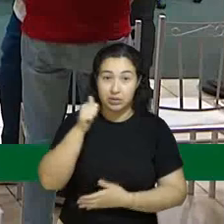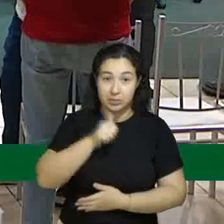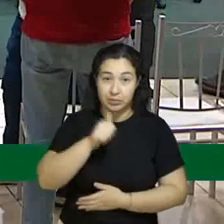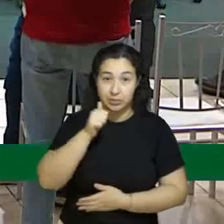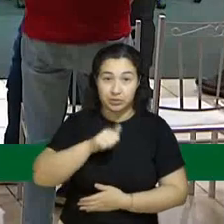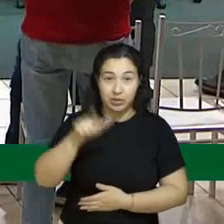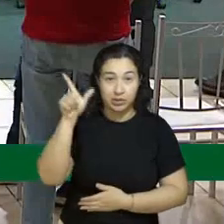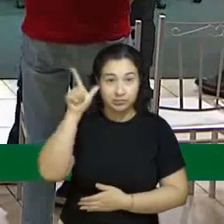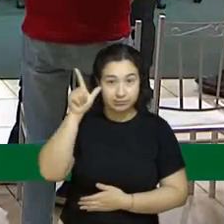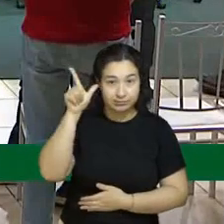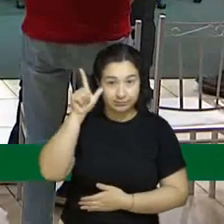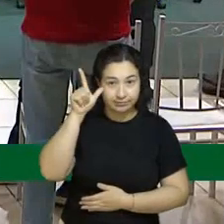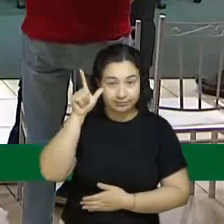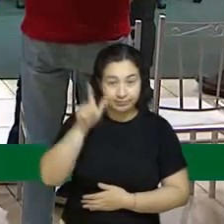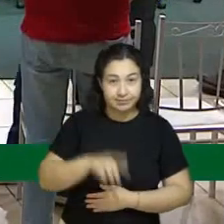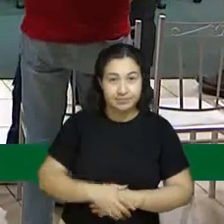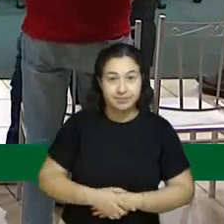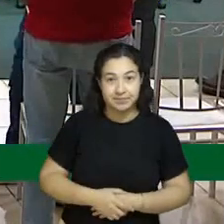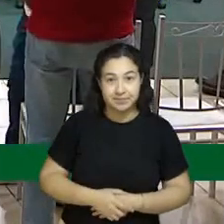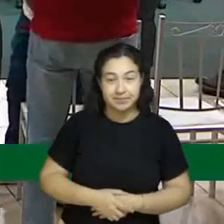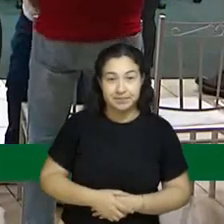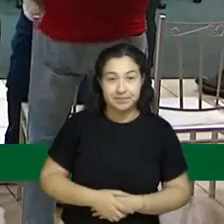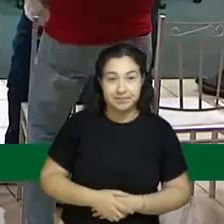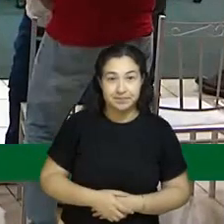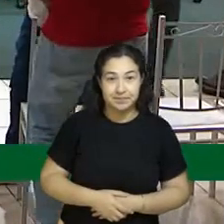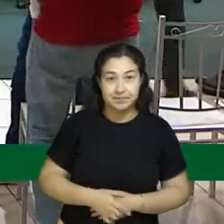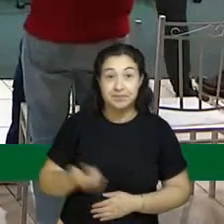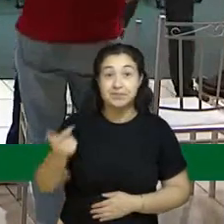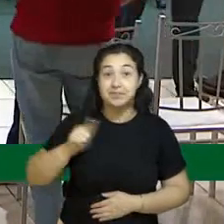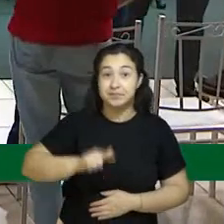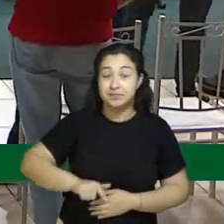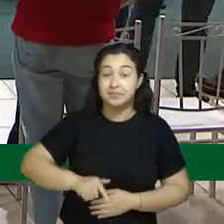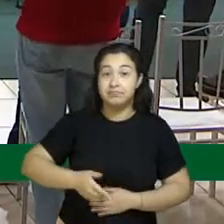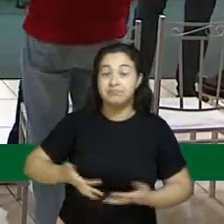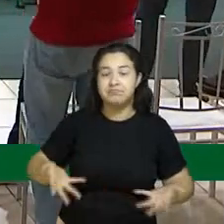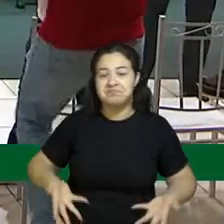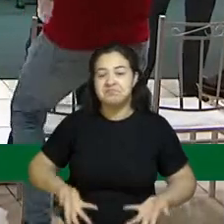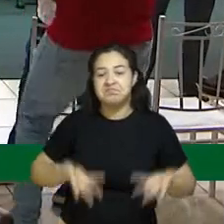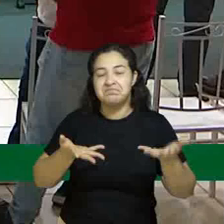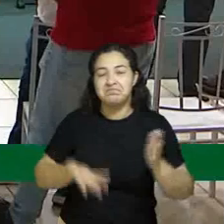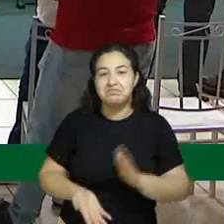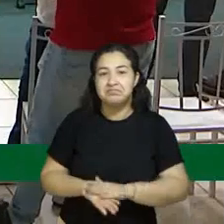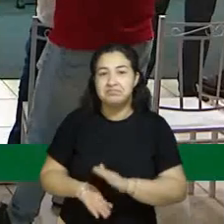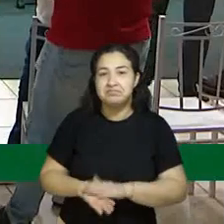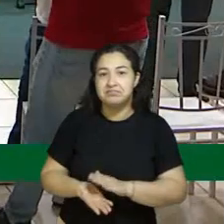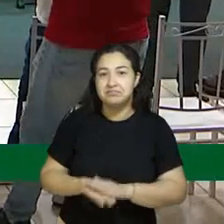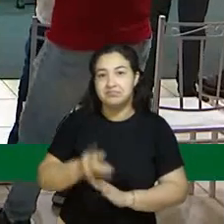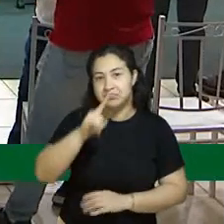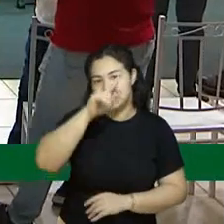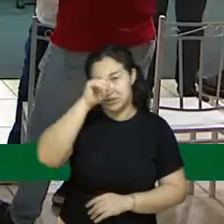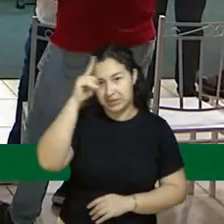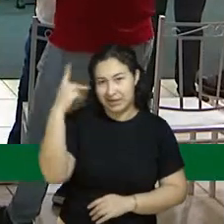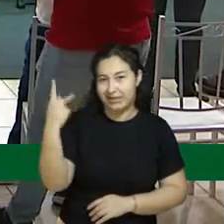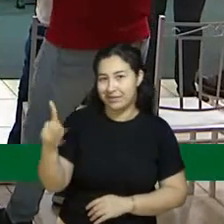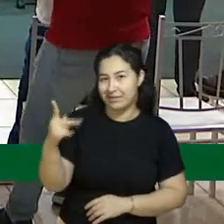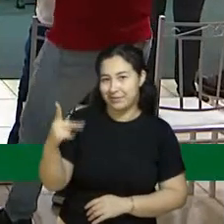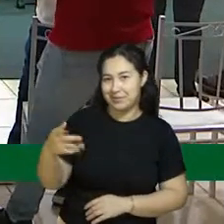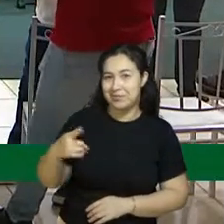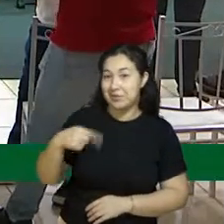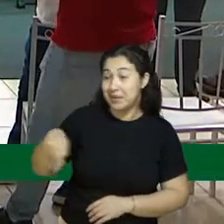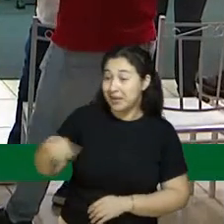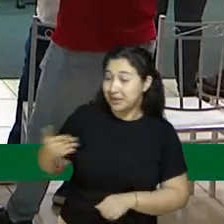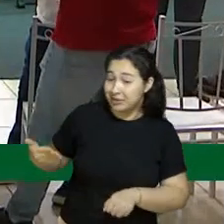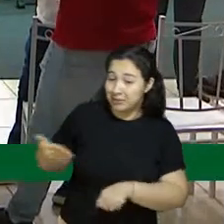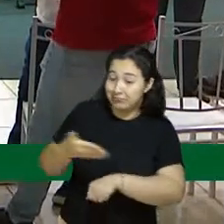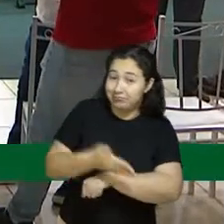Luciane Carminati, e mais uma vez enaltecer, senhor presidente, a iniciativa que nos traz a